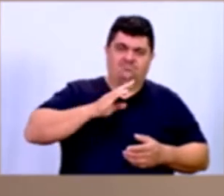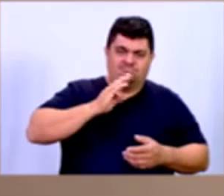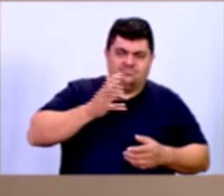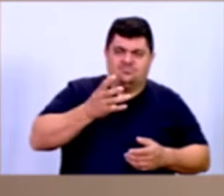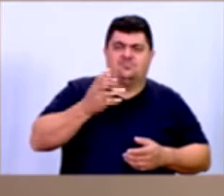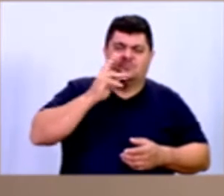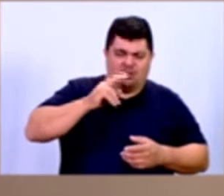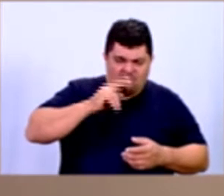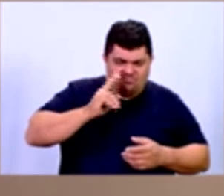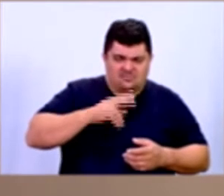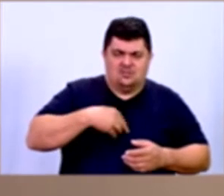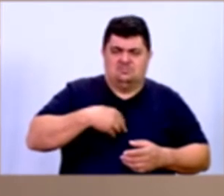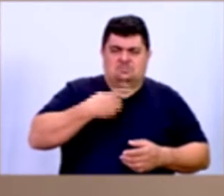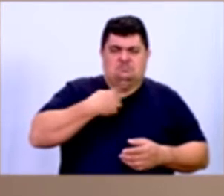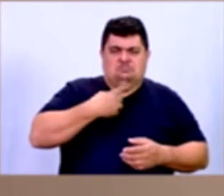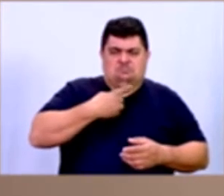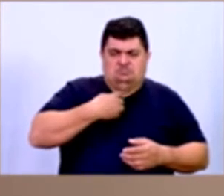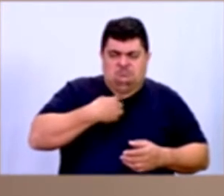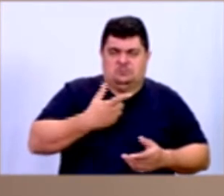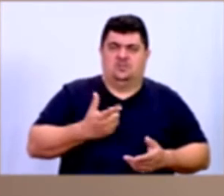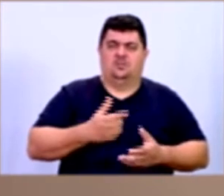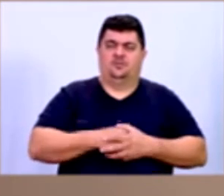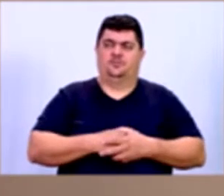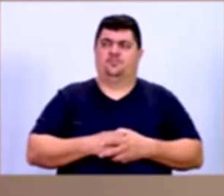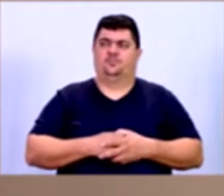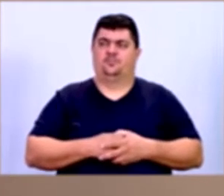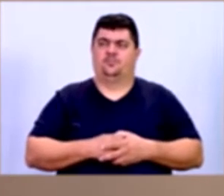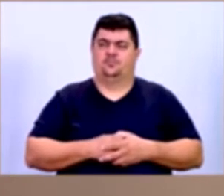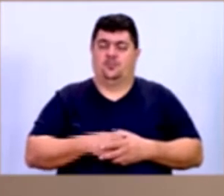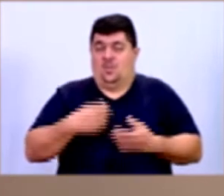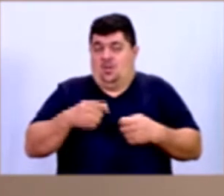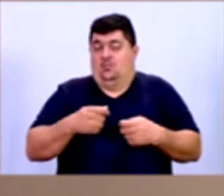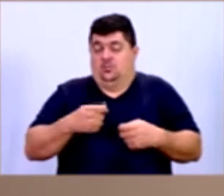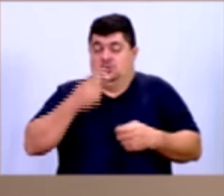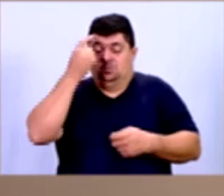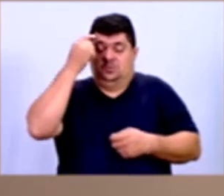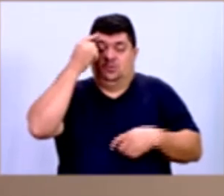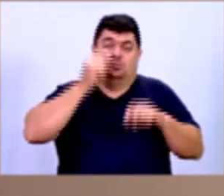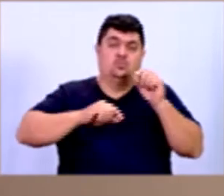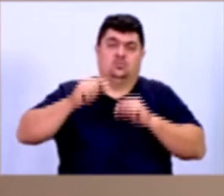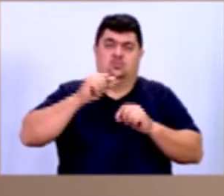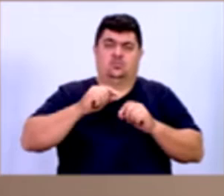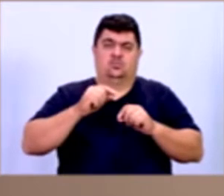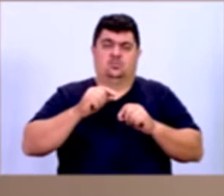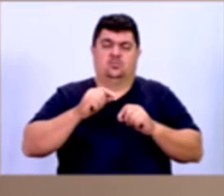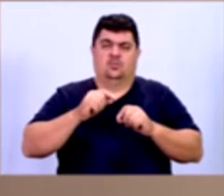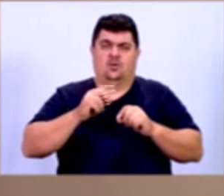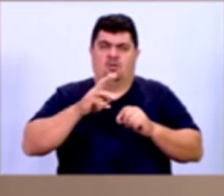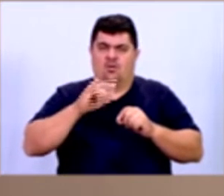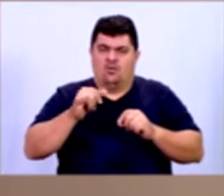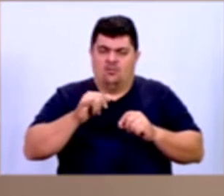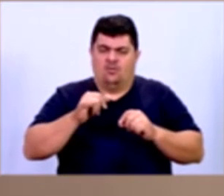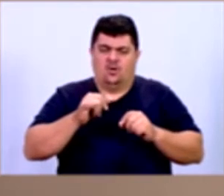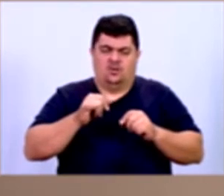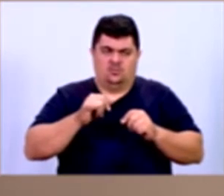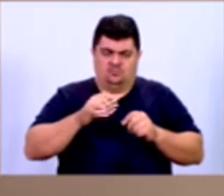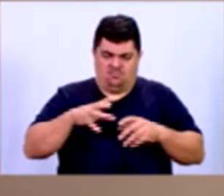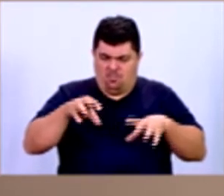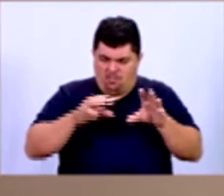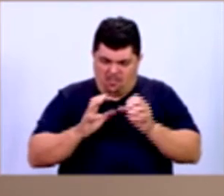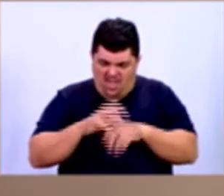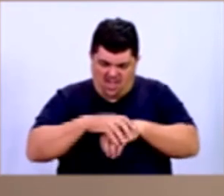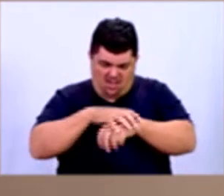sabendo que aquilo vai auxiliá-lo na aprendizagem. Então, nós precisamos pensar, nós vamos trabalhar com materiais concretos, é